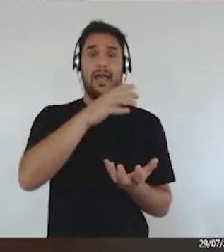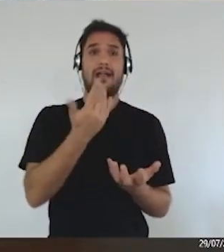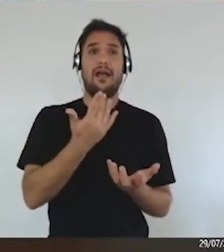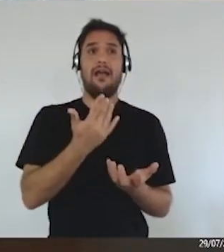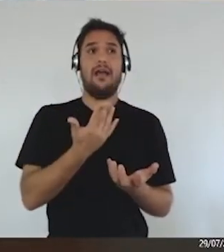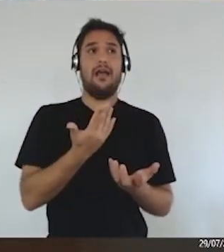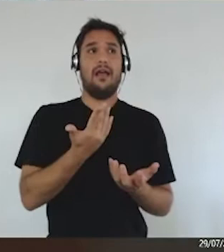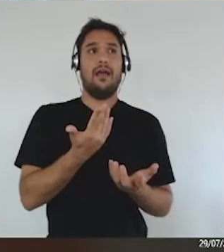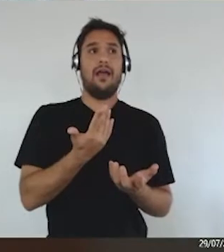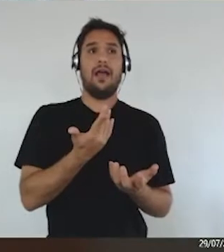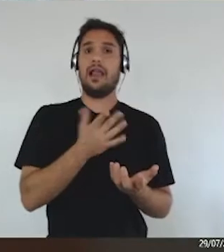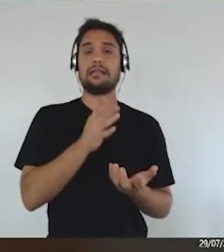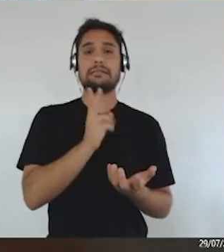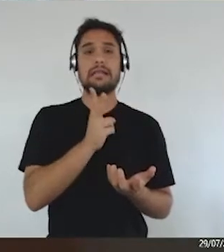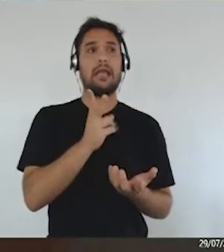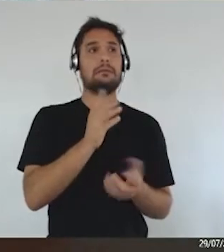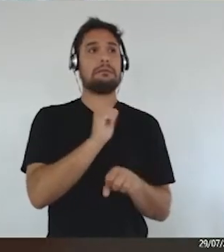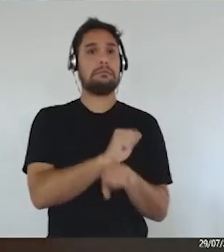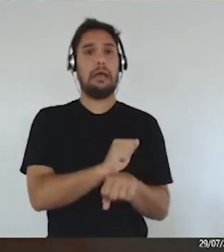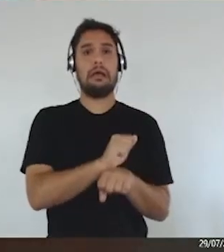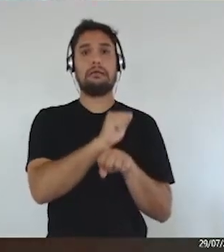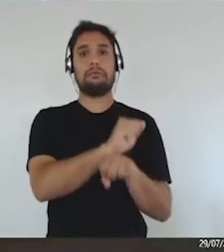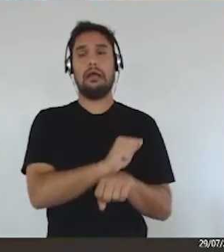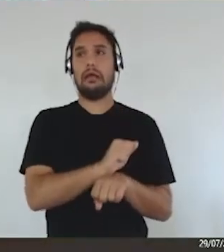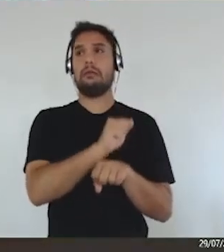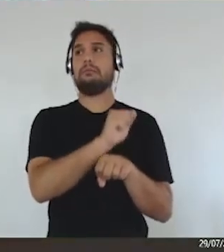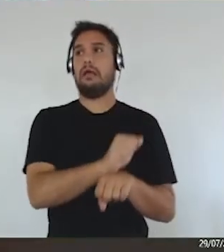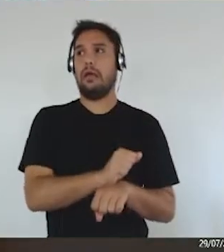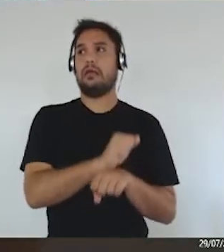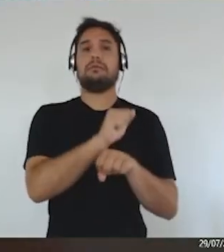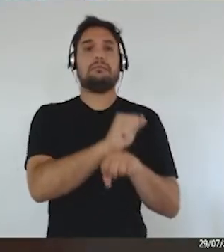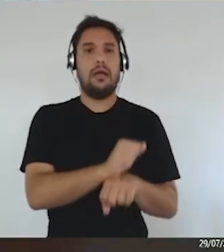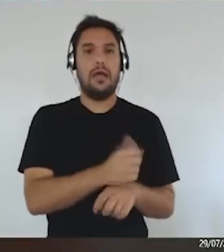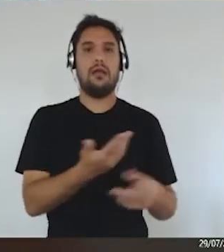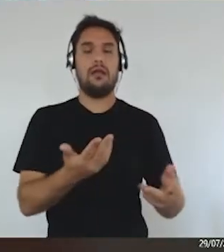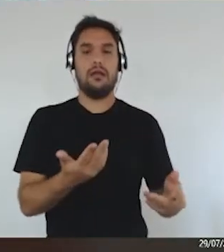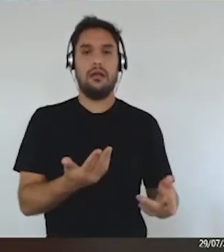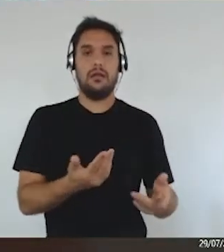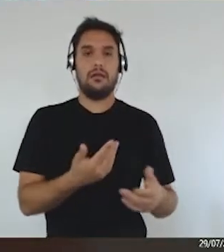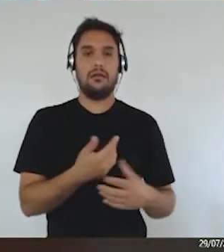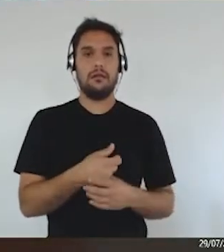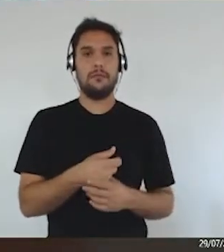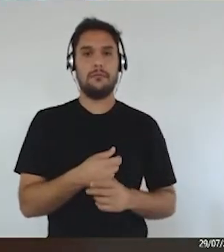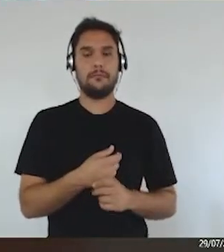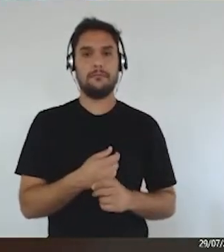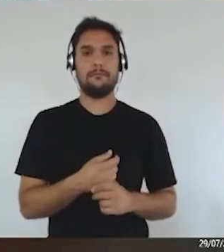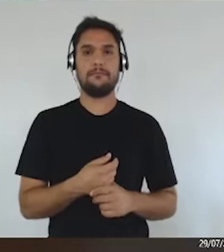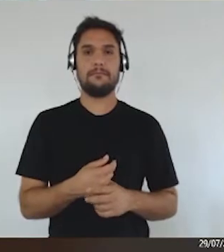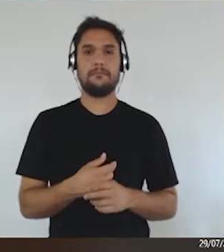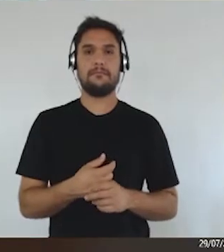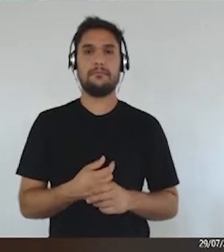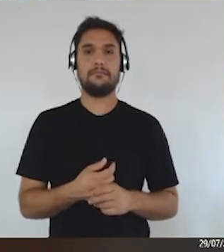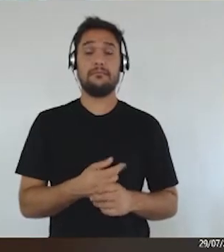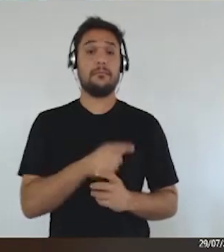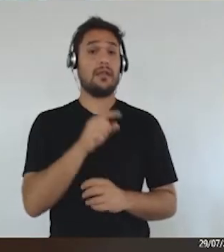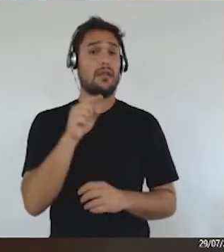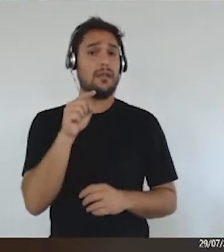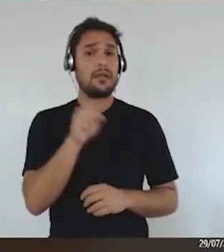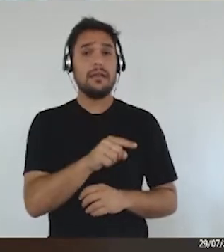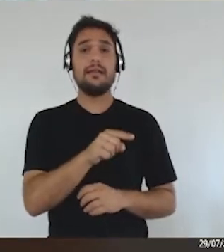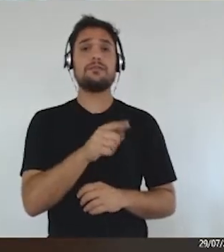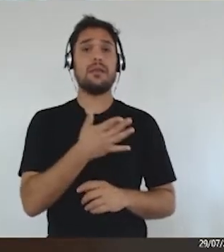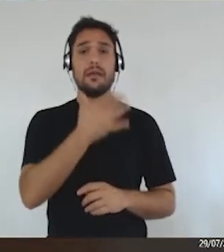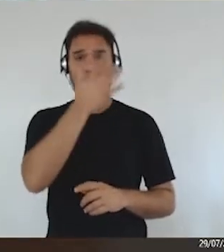dormem com o processo embaixo do travesseiro, né, que é um jargão que no nosso mundo jurídico a gente usa muito, e isso faz com que